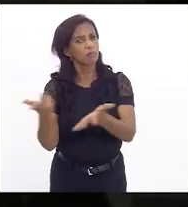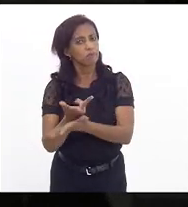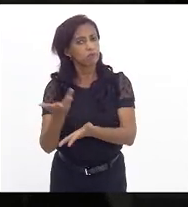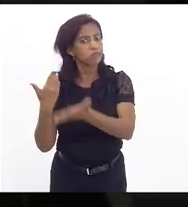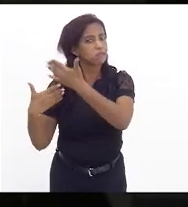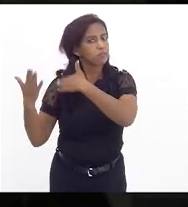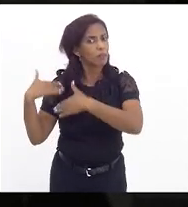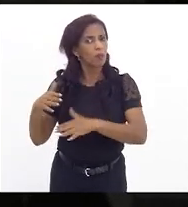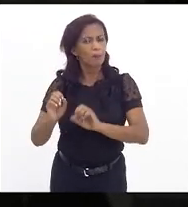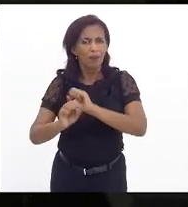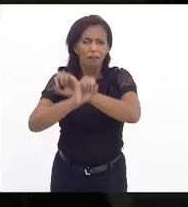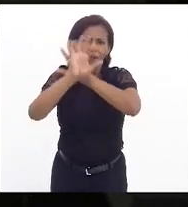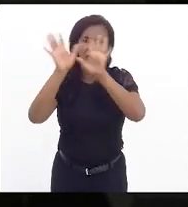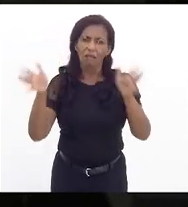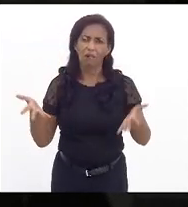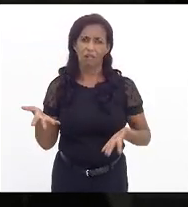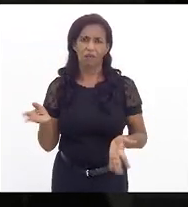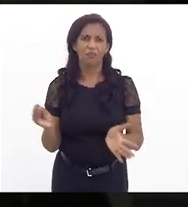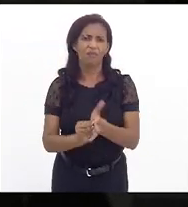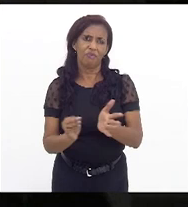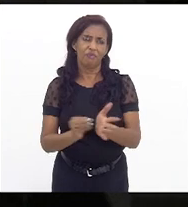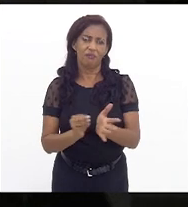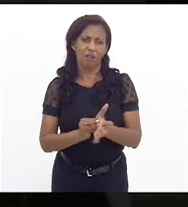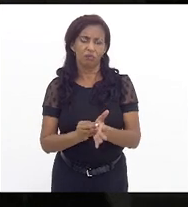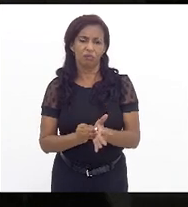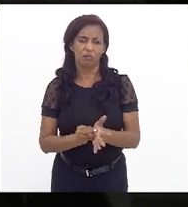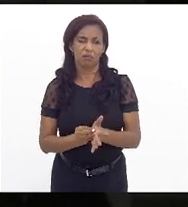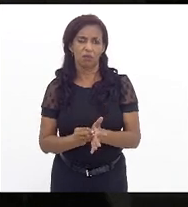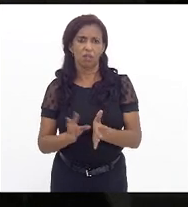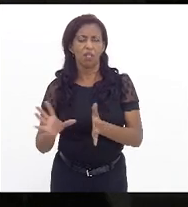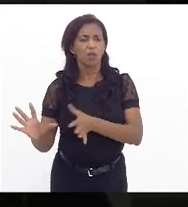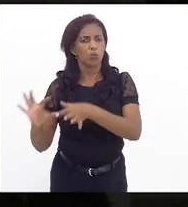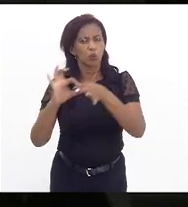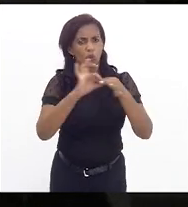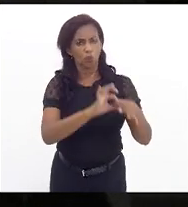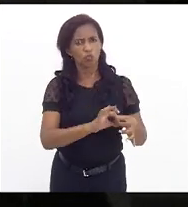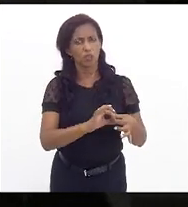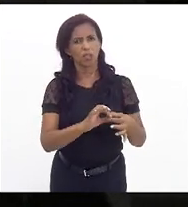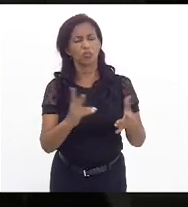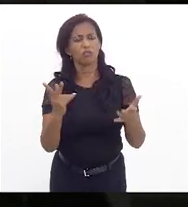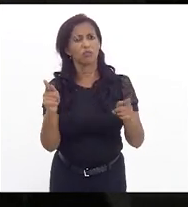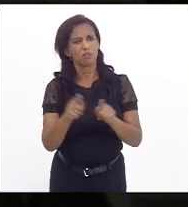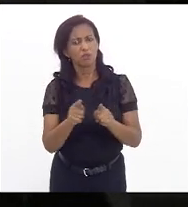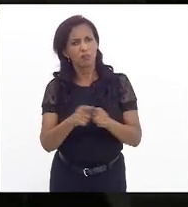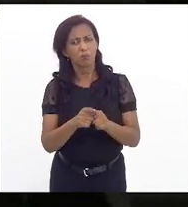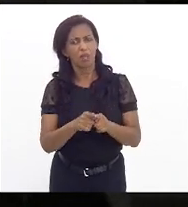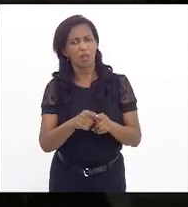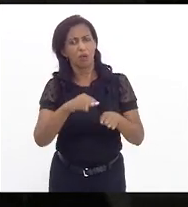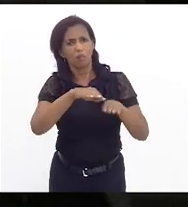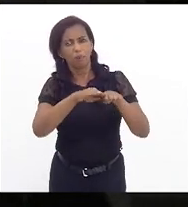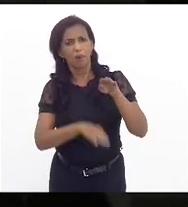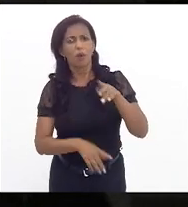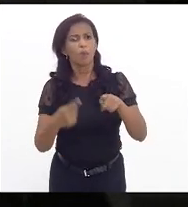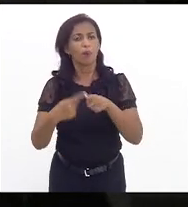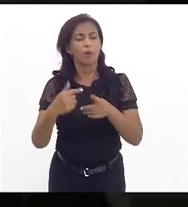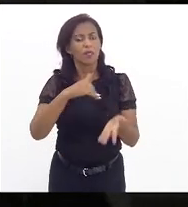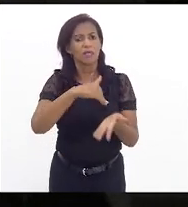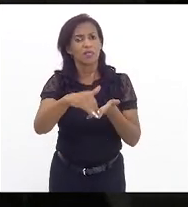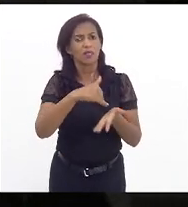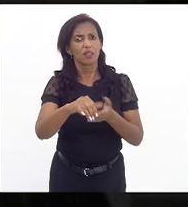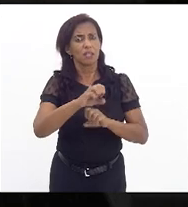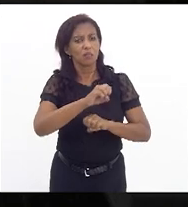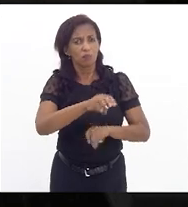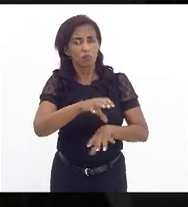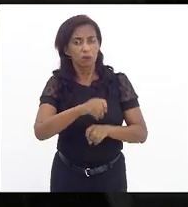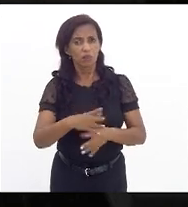mas claramente insuficientes e, aliás, num contexto desfavorável. Porque as secretarias de educação, Flávio, as